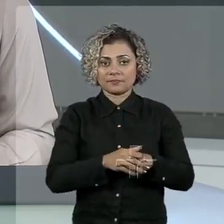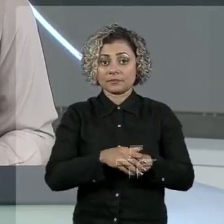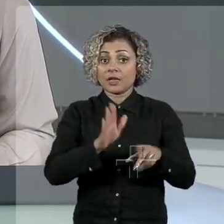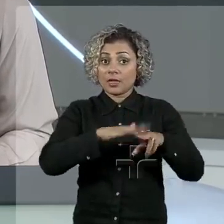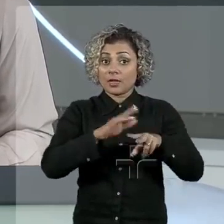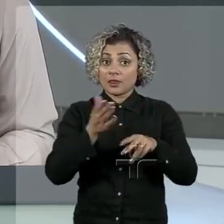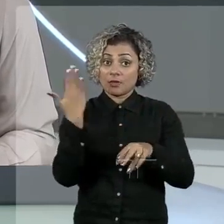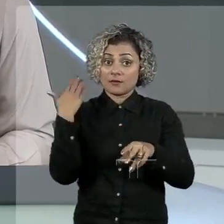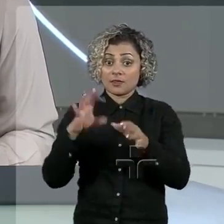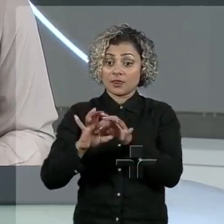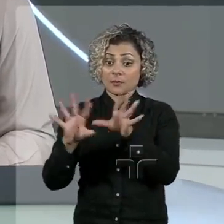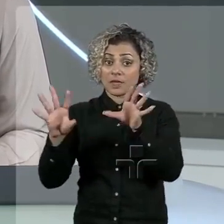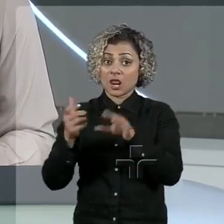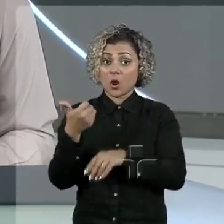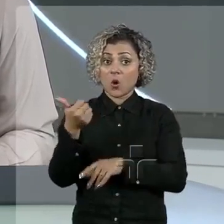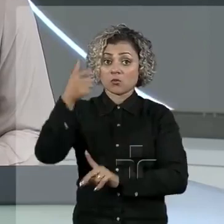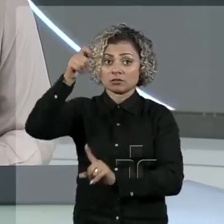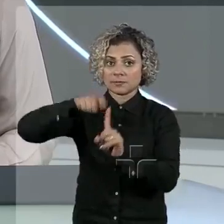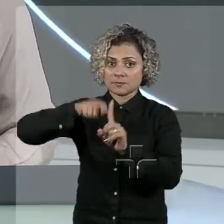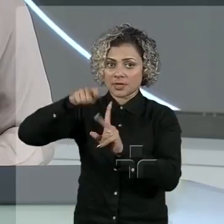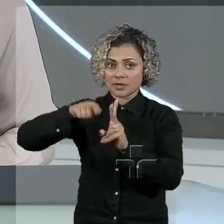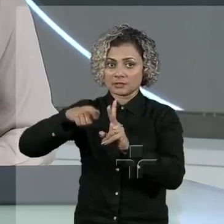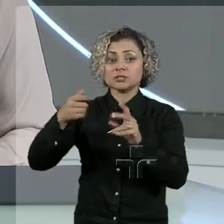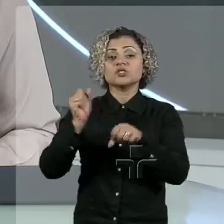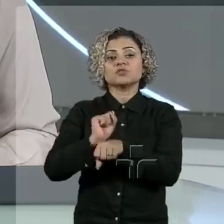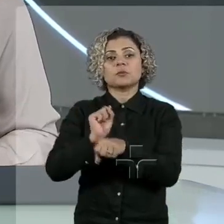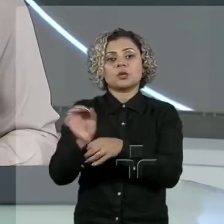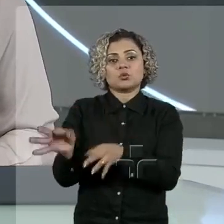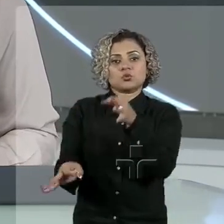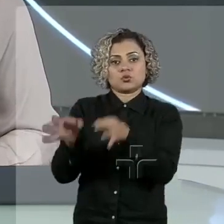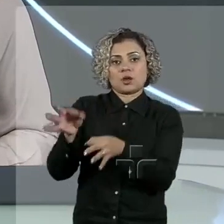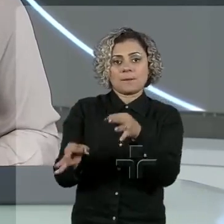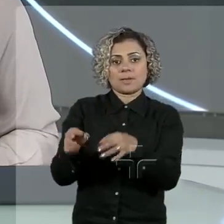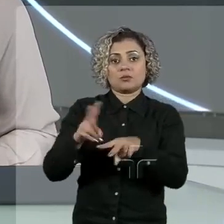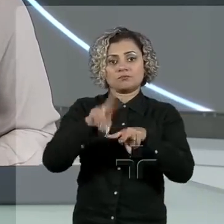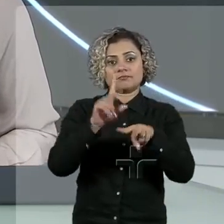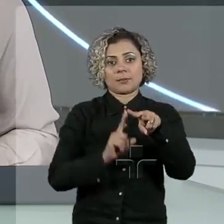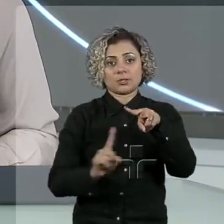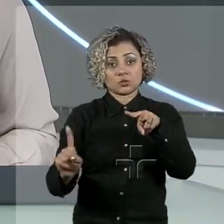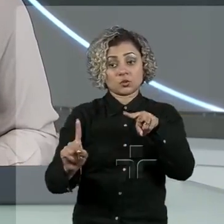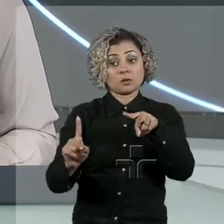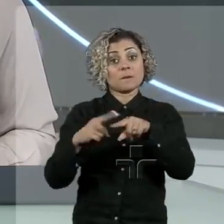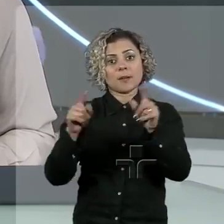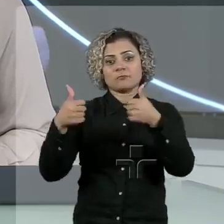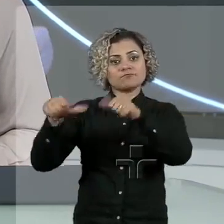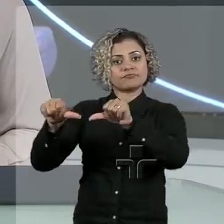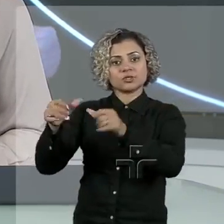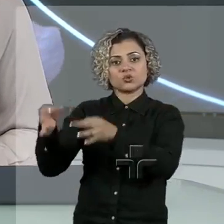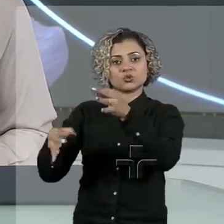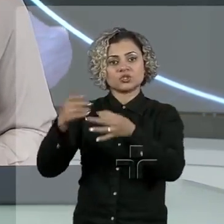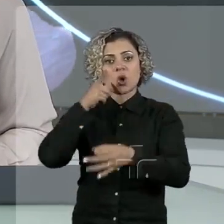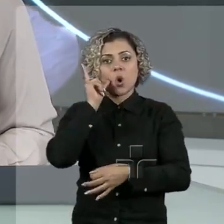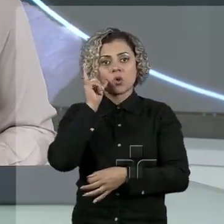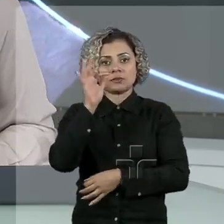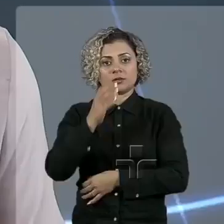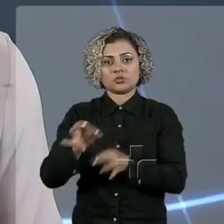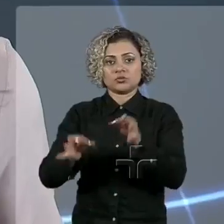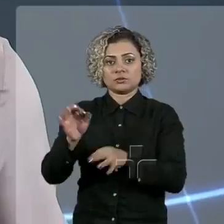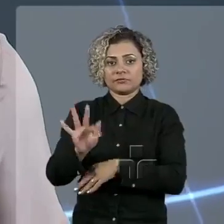em liberdade há 11 meses e aguardava o julgamento de um habeas corpus derrubado ontem pela Justiça